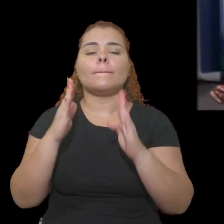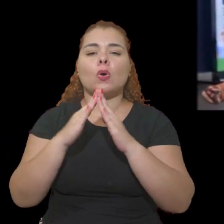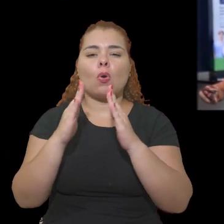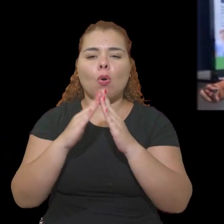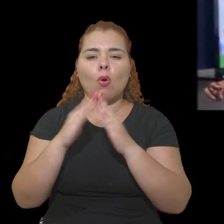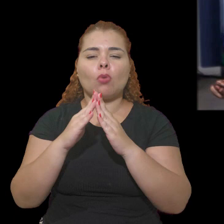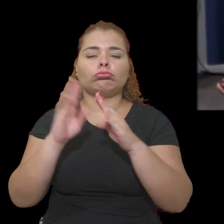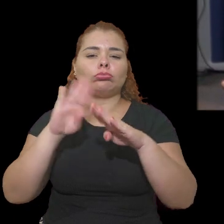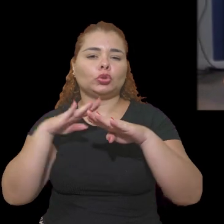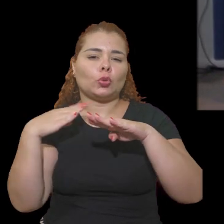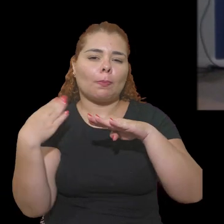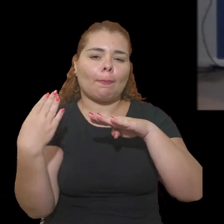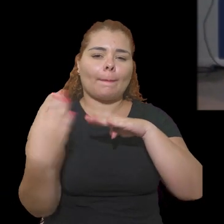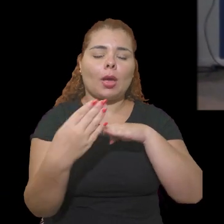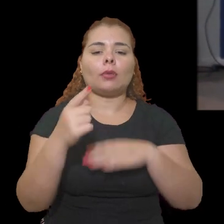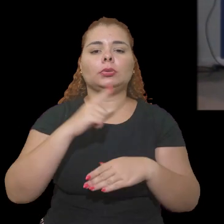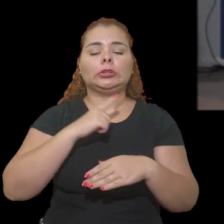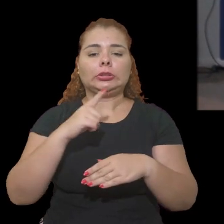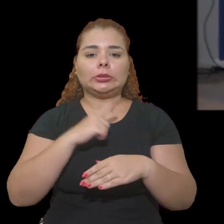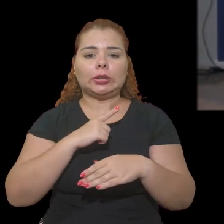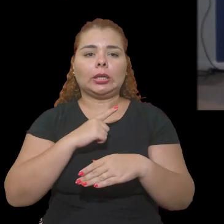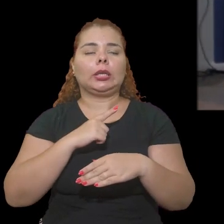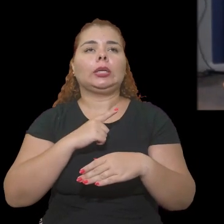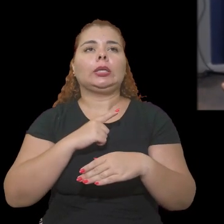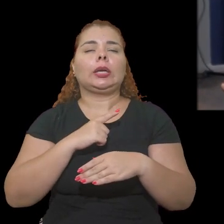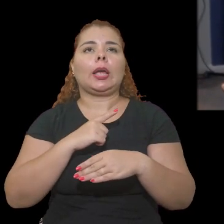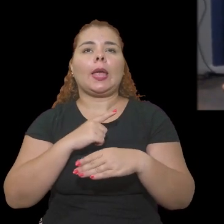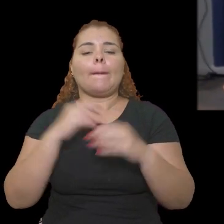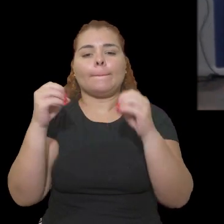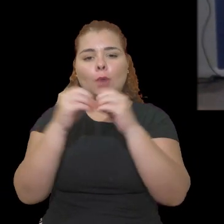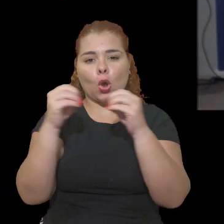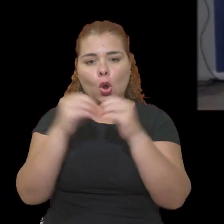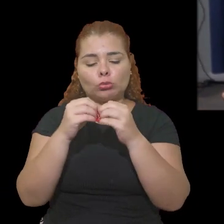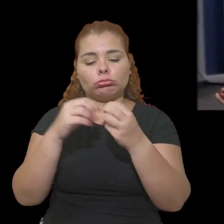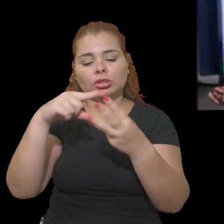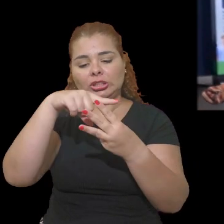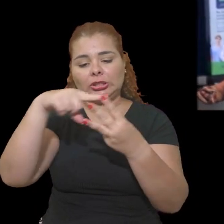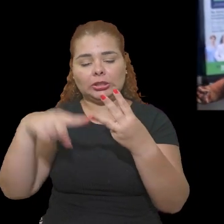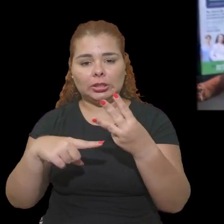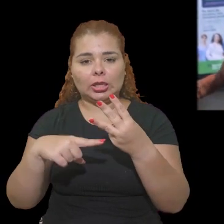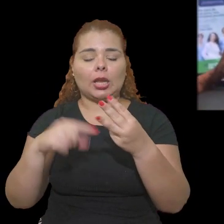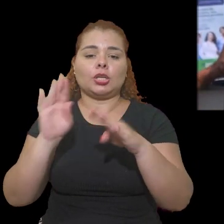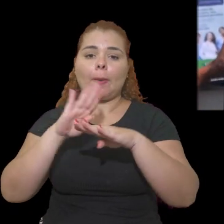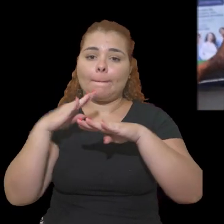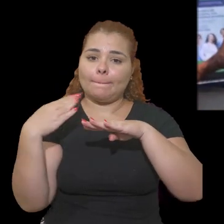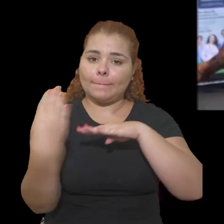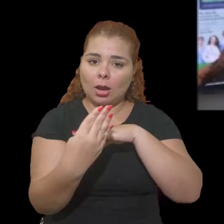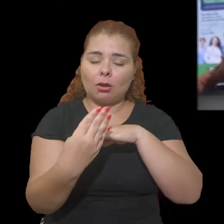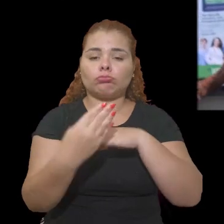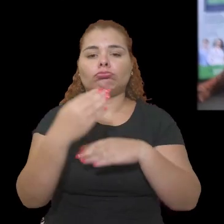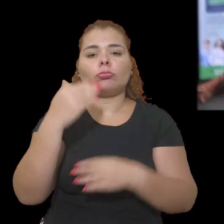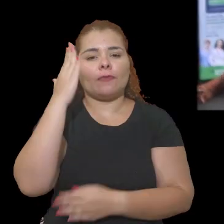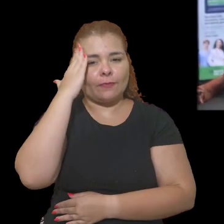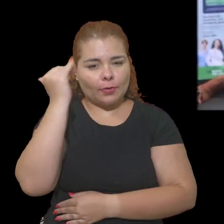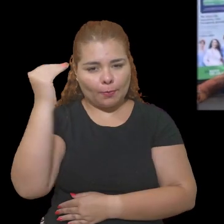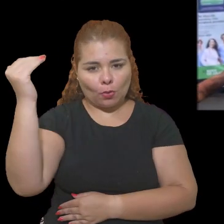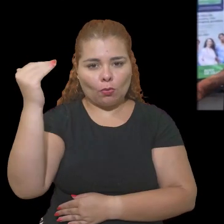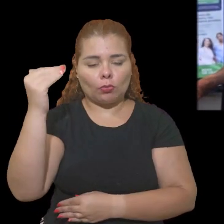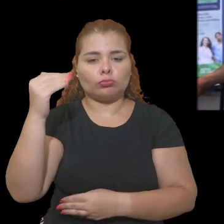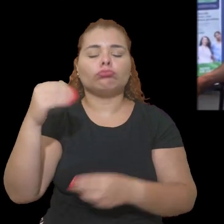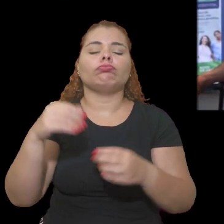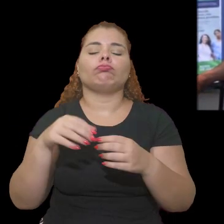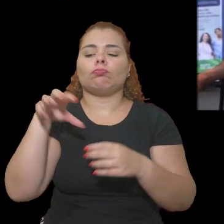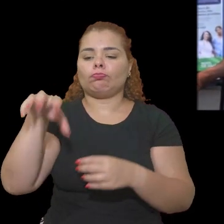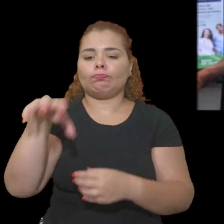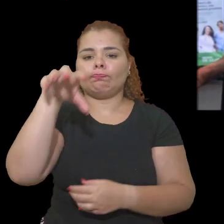eu moro num bairro ali que é meio que divisa entre três bairros, assim, mais conhecidos da Zona Sul, que é o Capão Redondo, Campo Limpo e